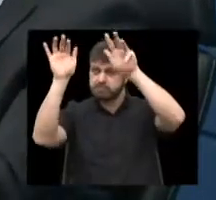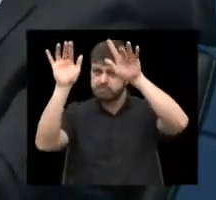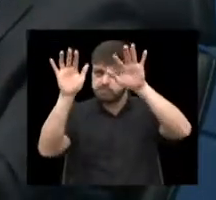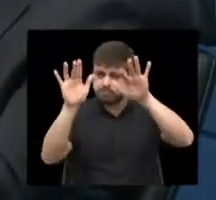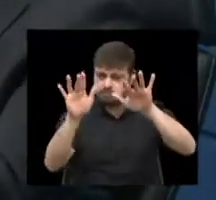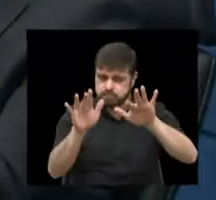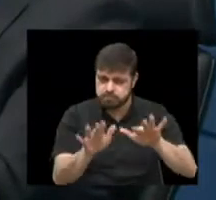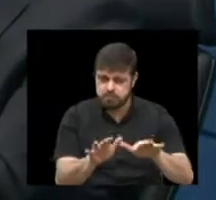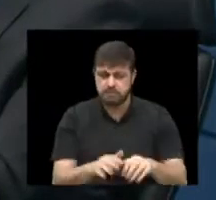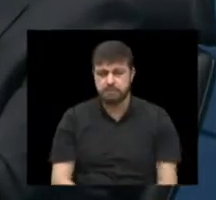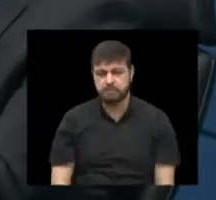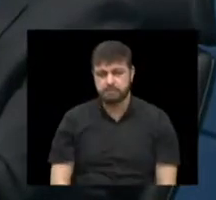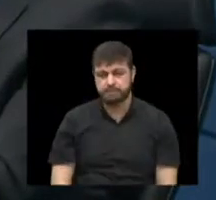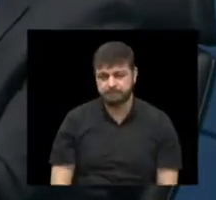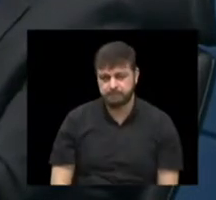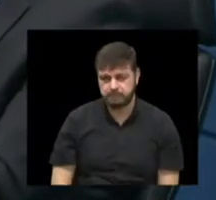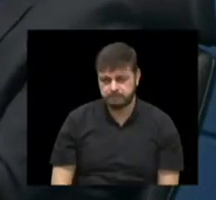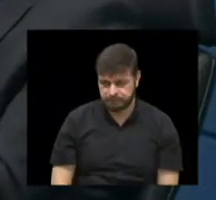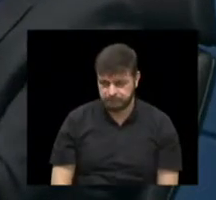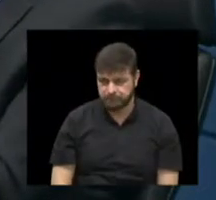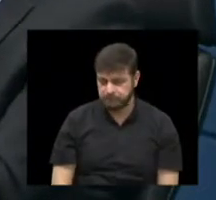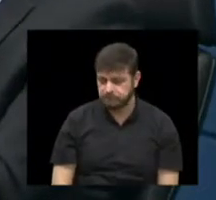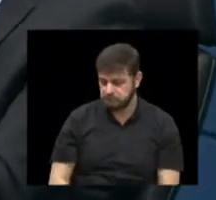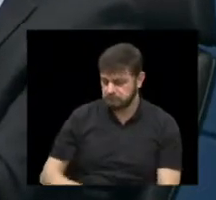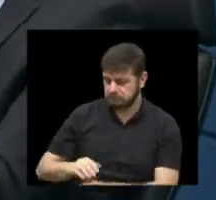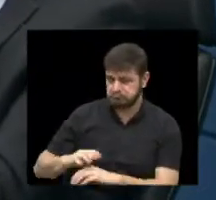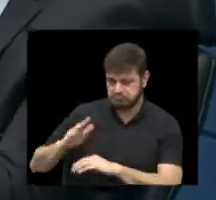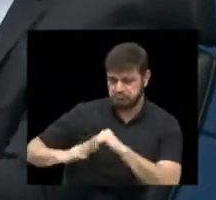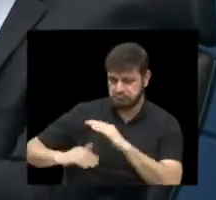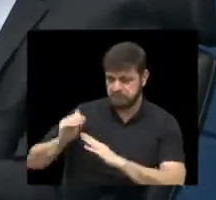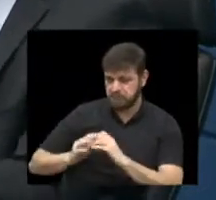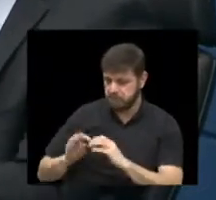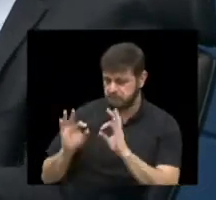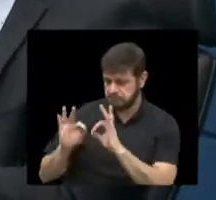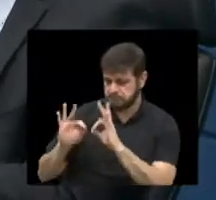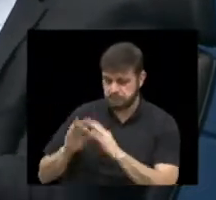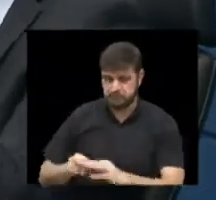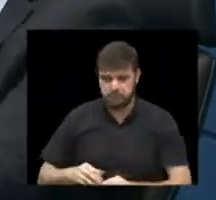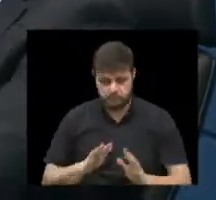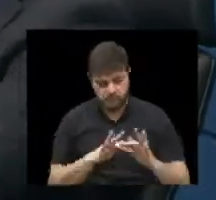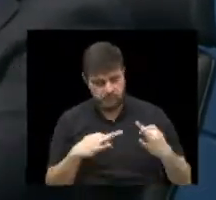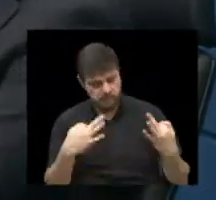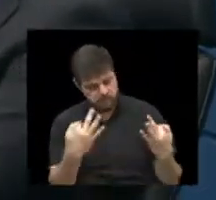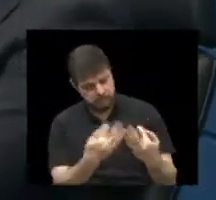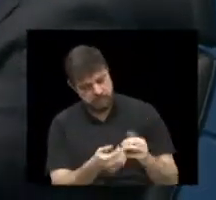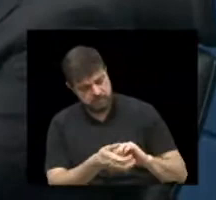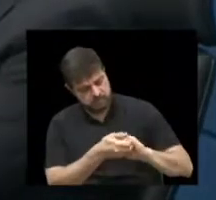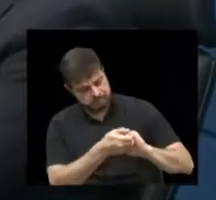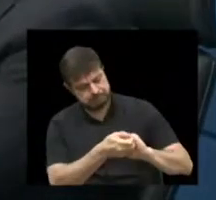Felipe Marques. Parabenizo Vossa Excelência pela iniciativa e receber aqui a família Pastor Julier.